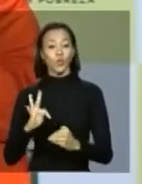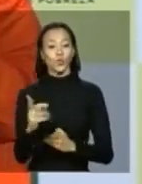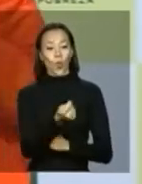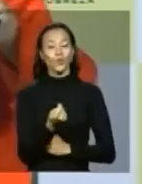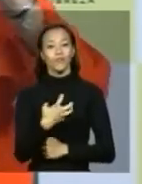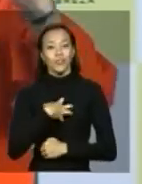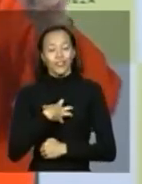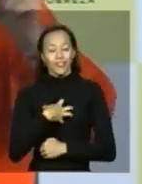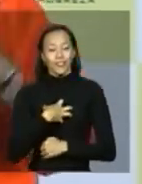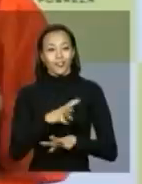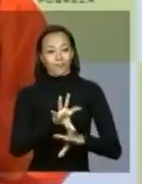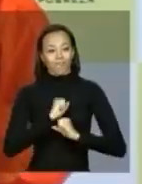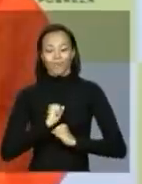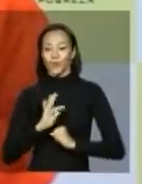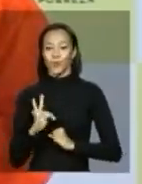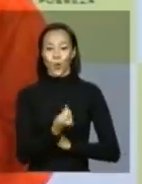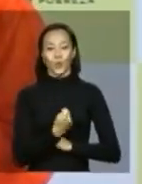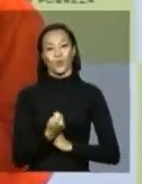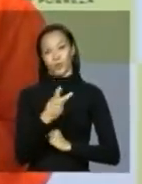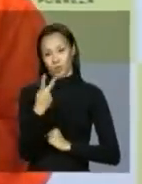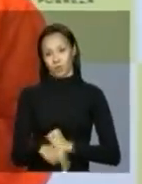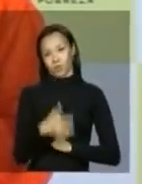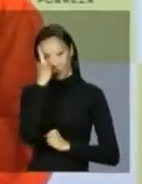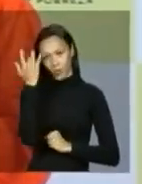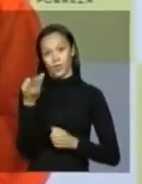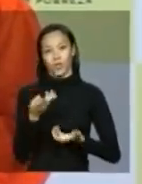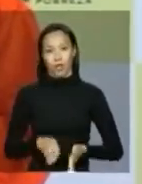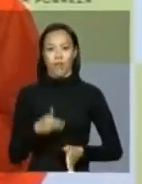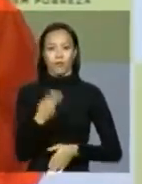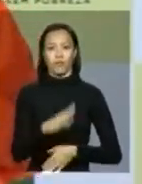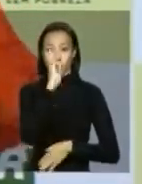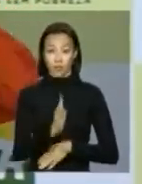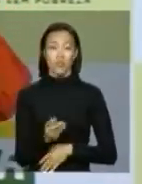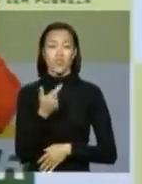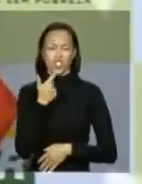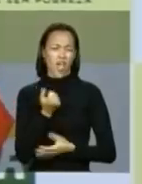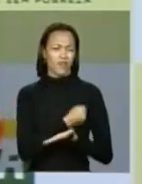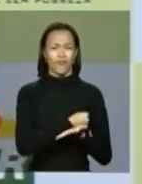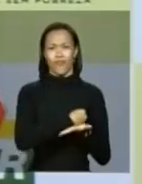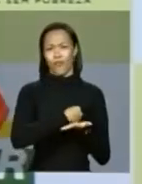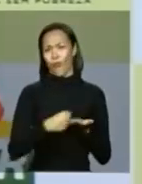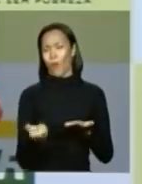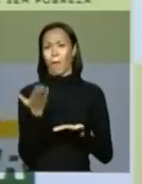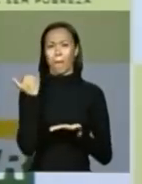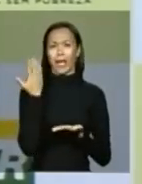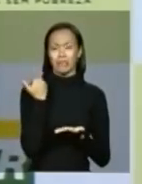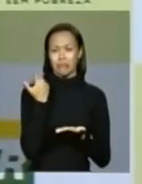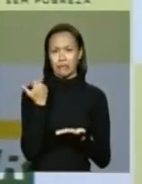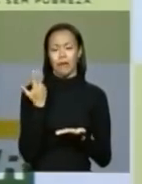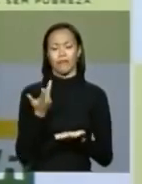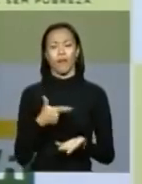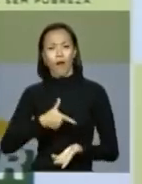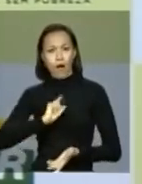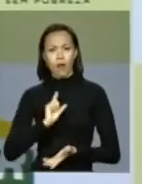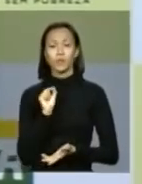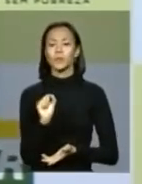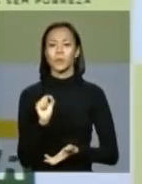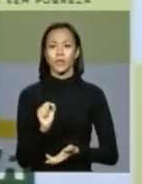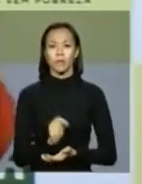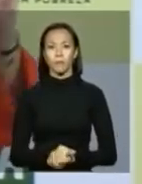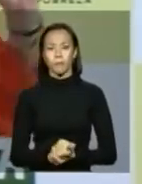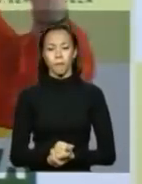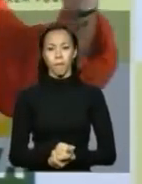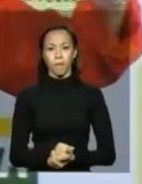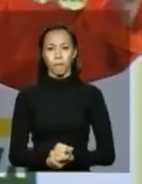um dos brasileiros e das brasileiras. Foi-se o tempo em que era concebível